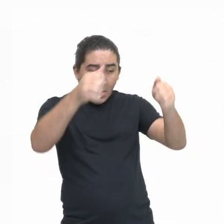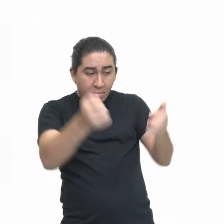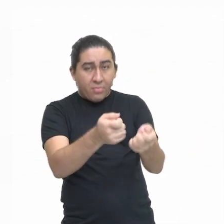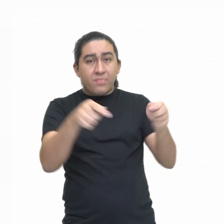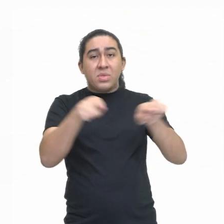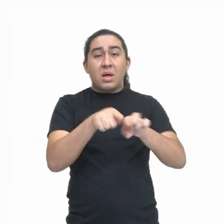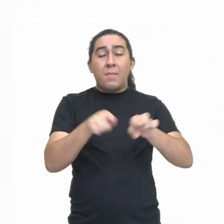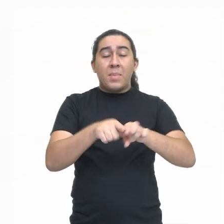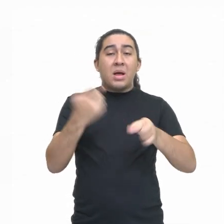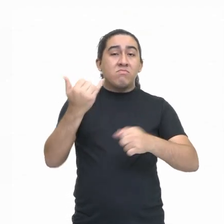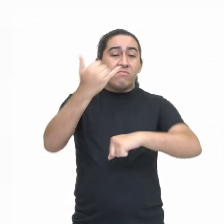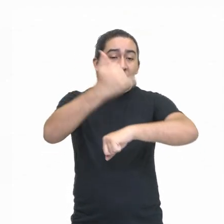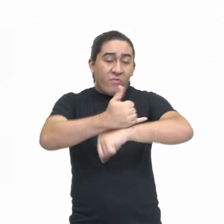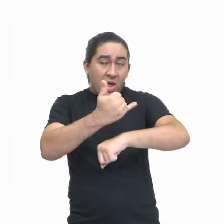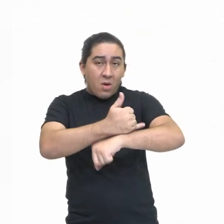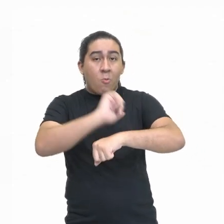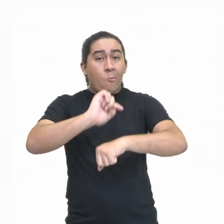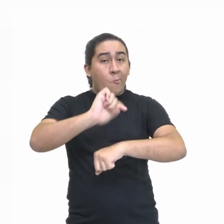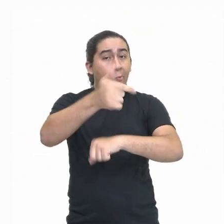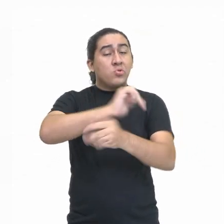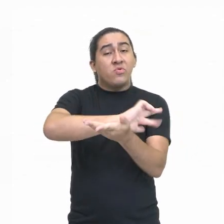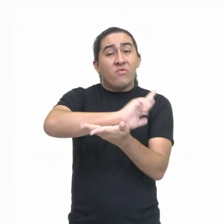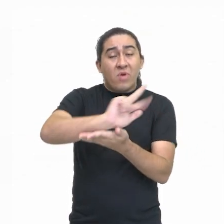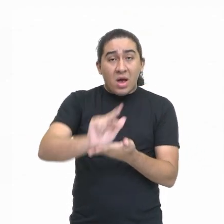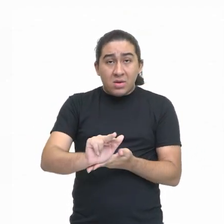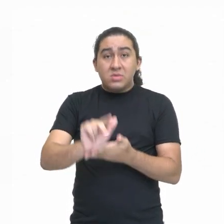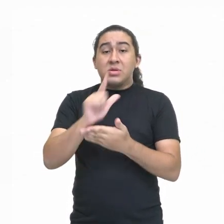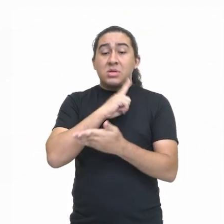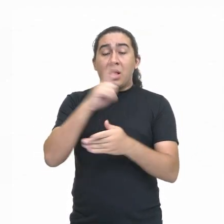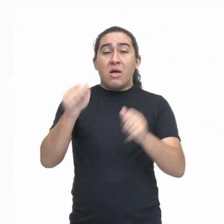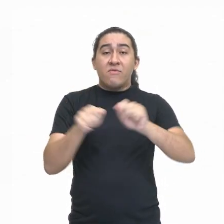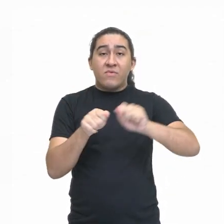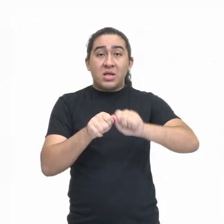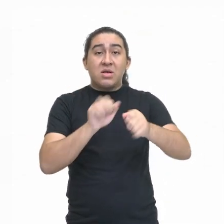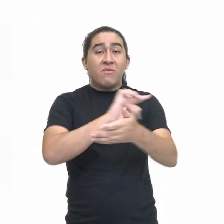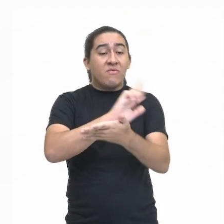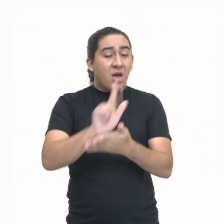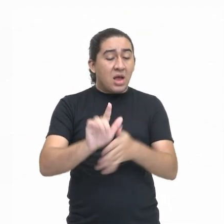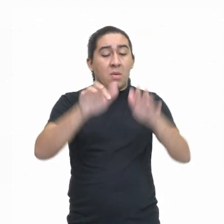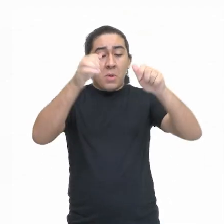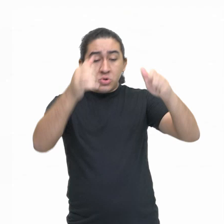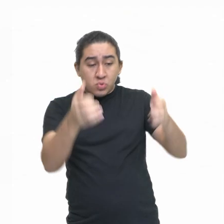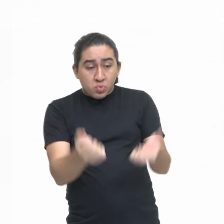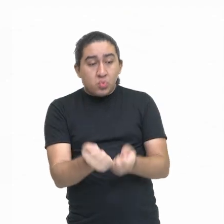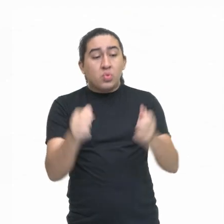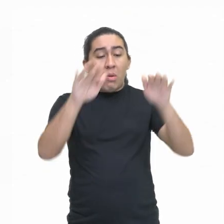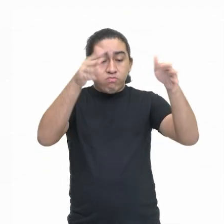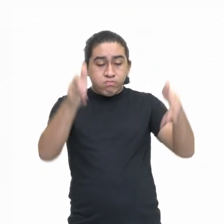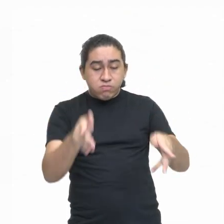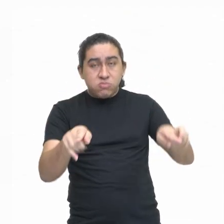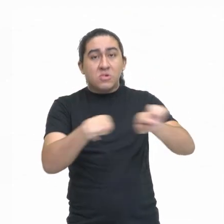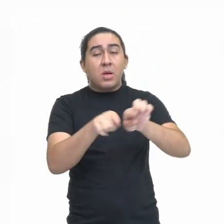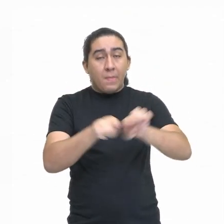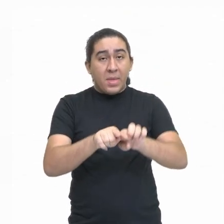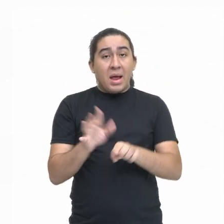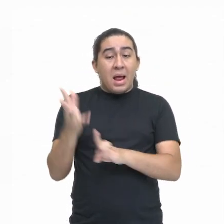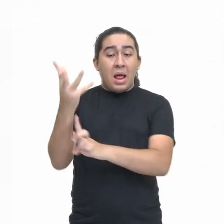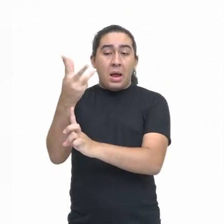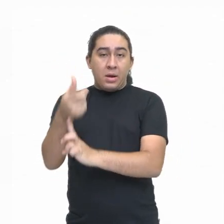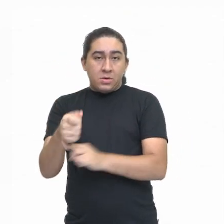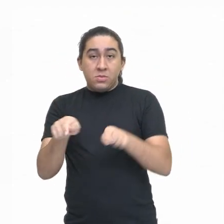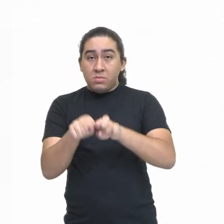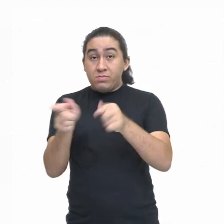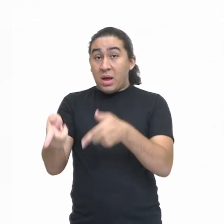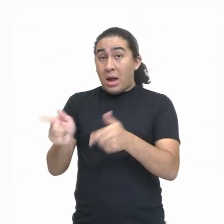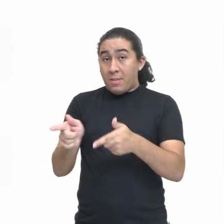como o bronze e, posteriormente, ferro para fabricar vasos, esculturas, arte e armas, tá bom?